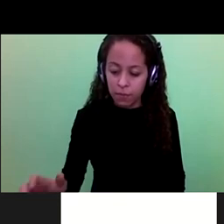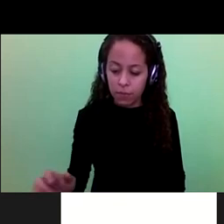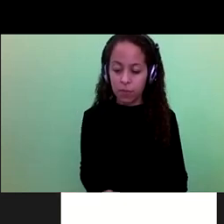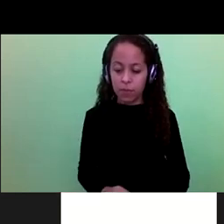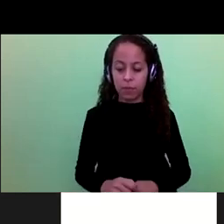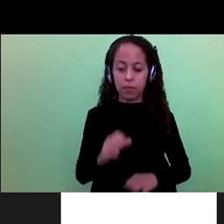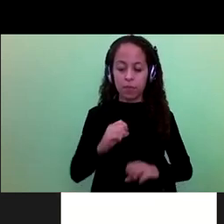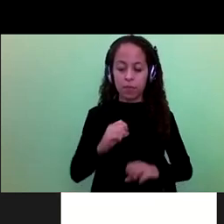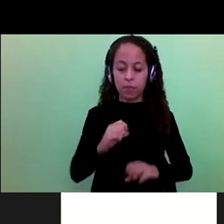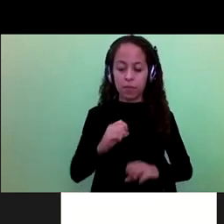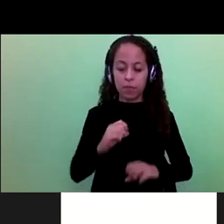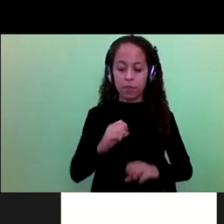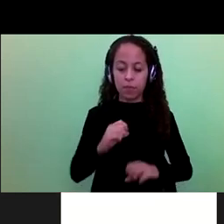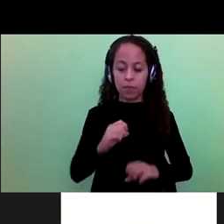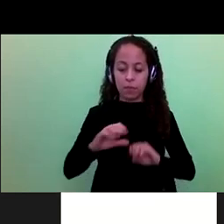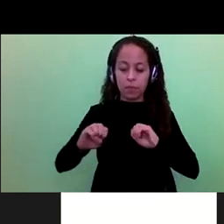educação integrada,